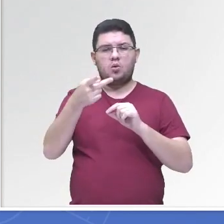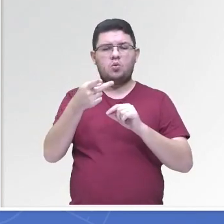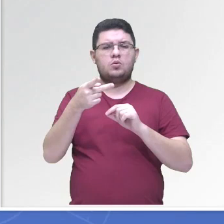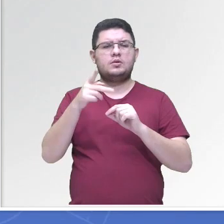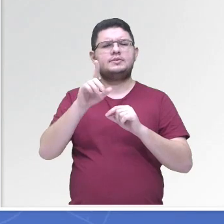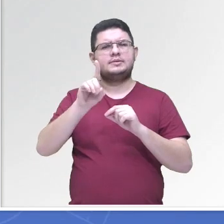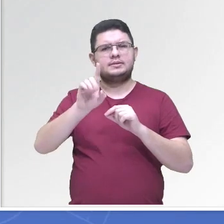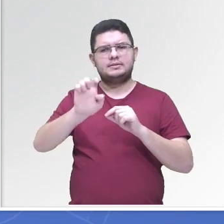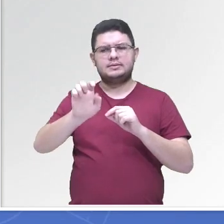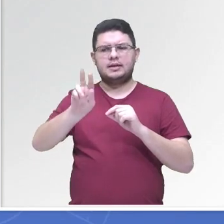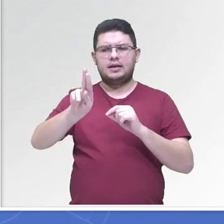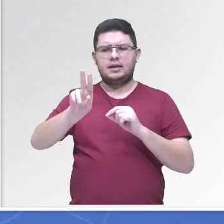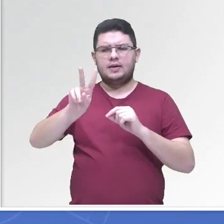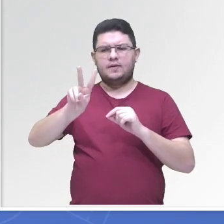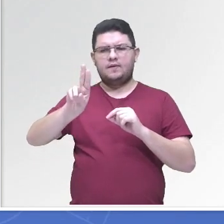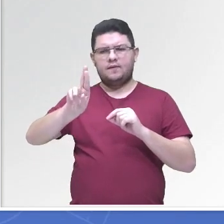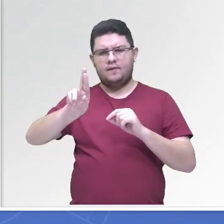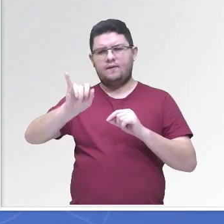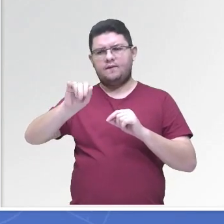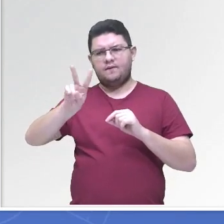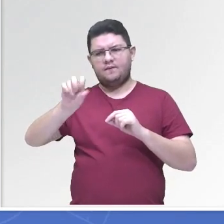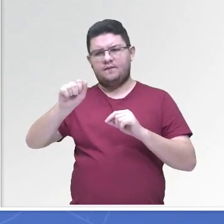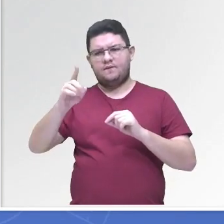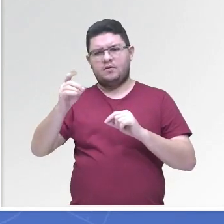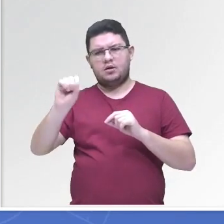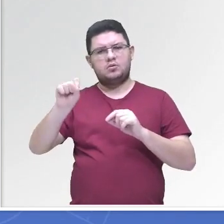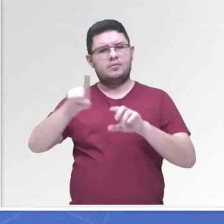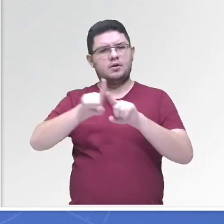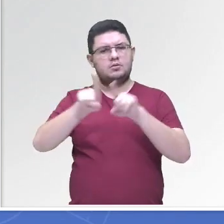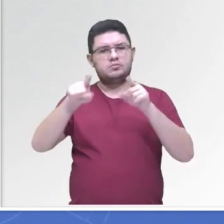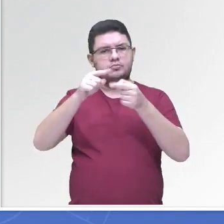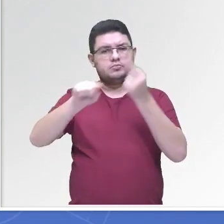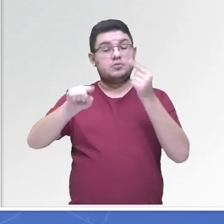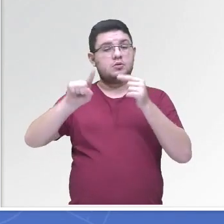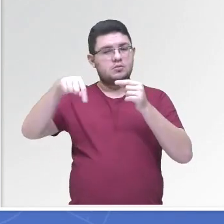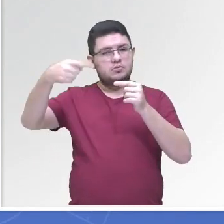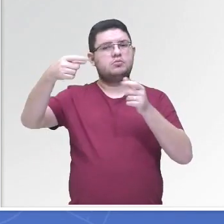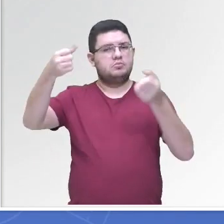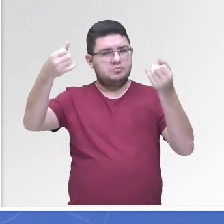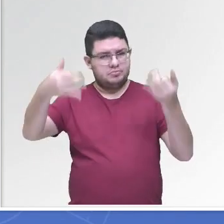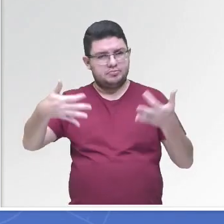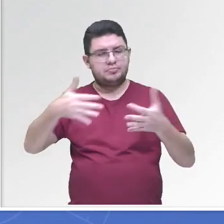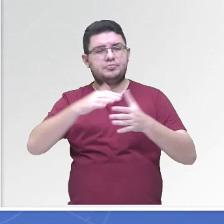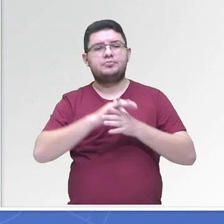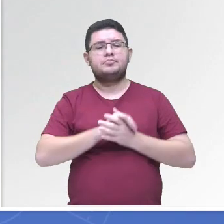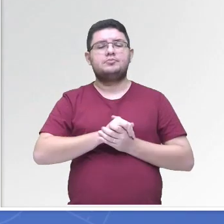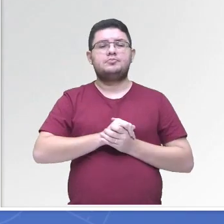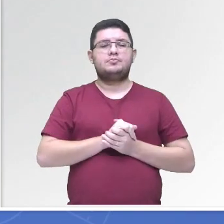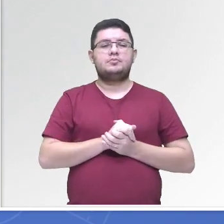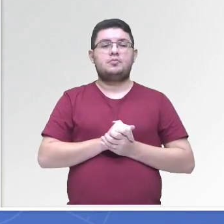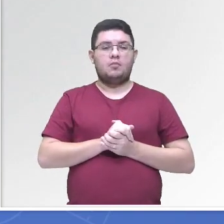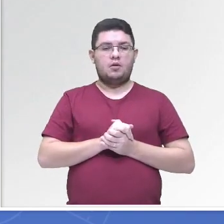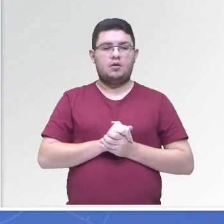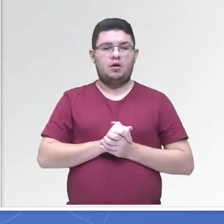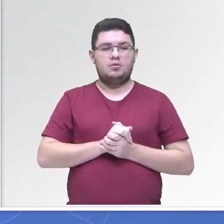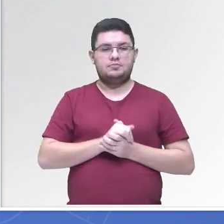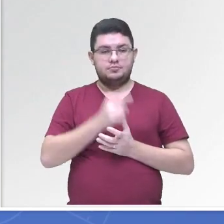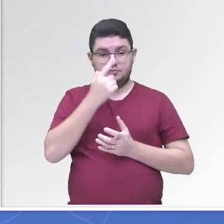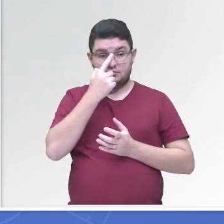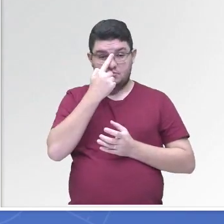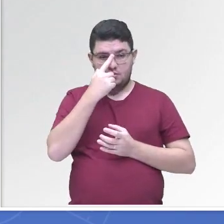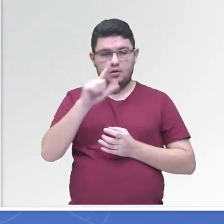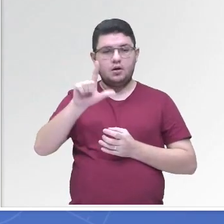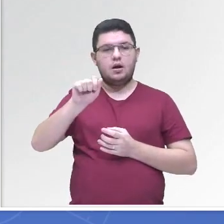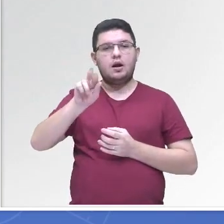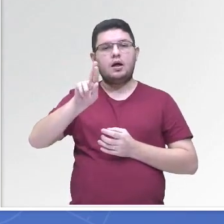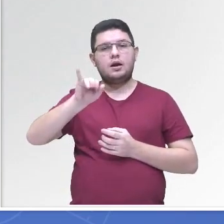né, fora, tá? Mas aí depois a gente pode explicar um pouquinho mais. A